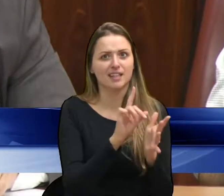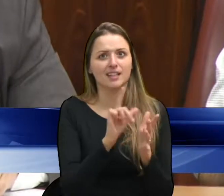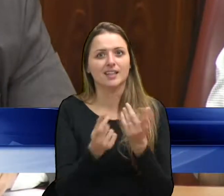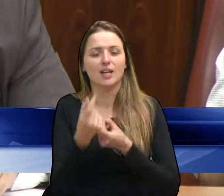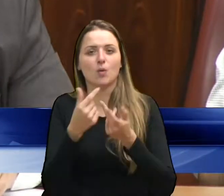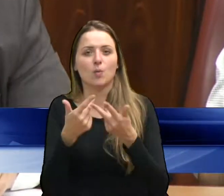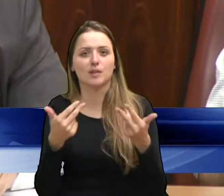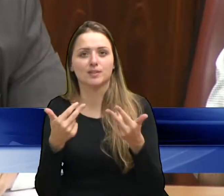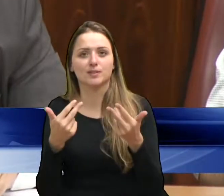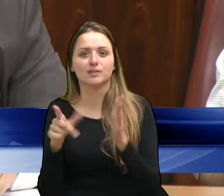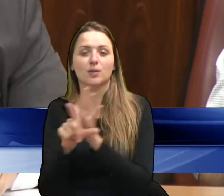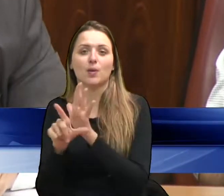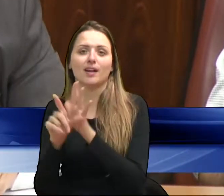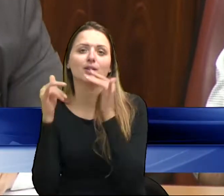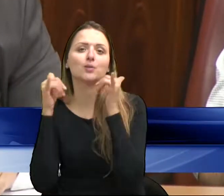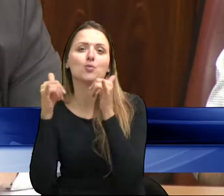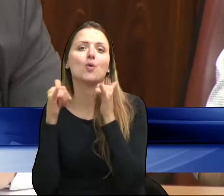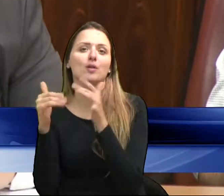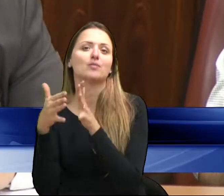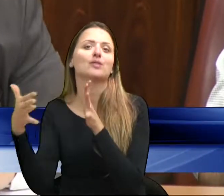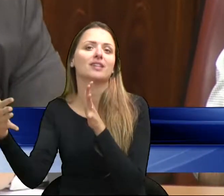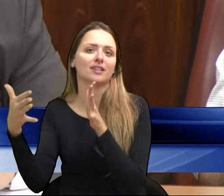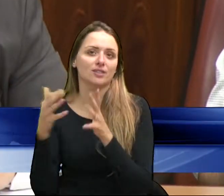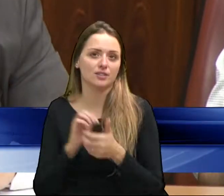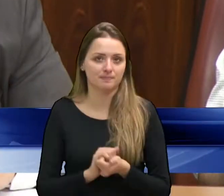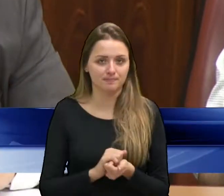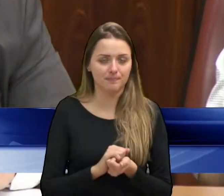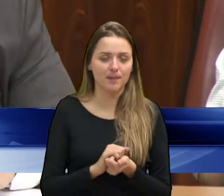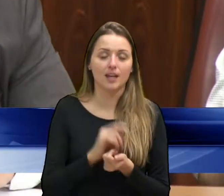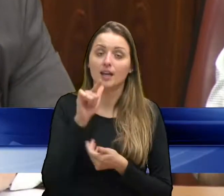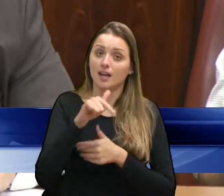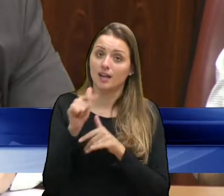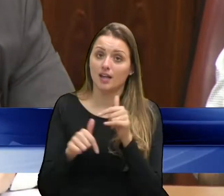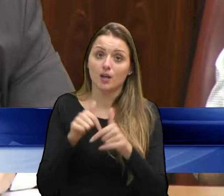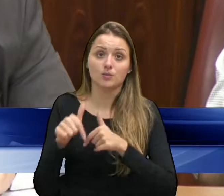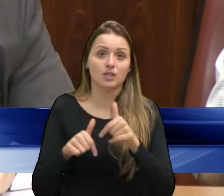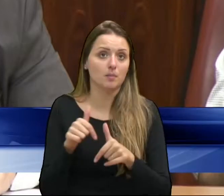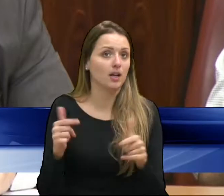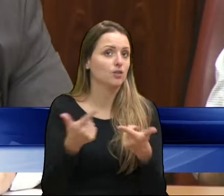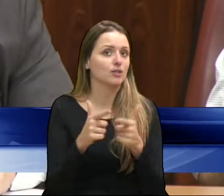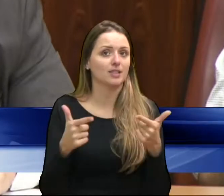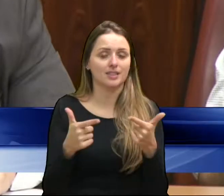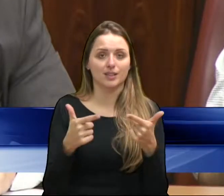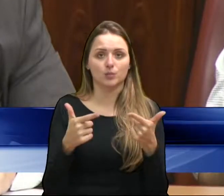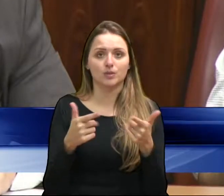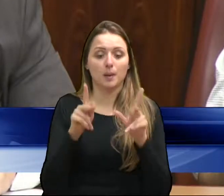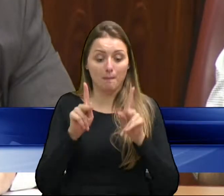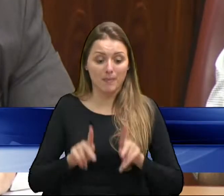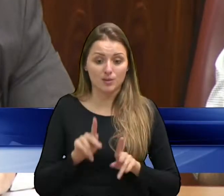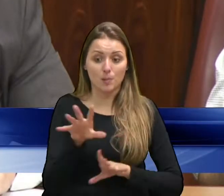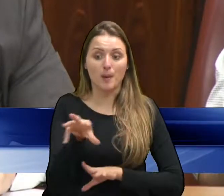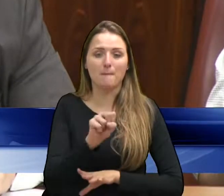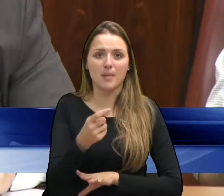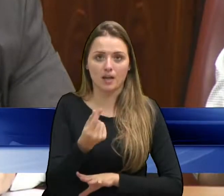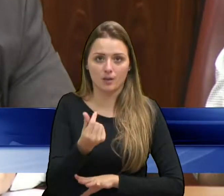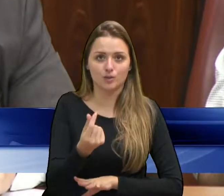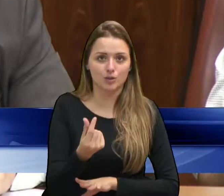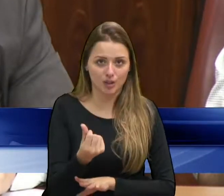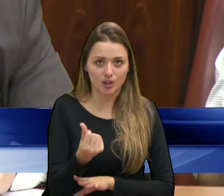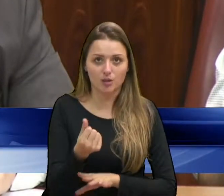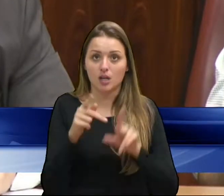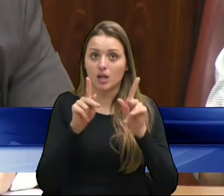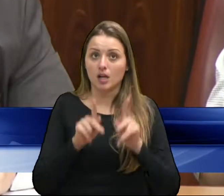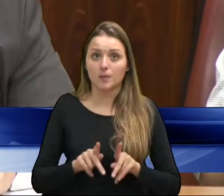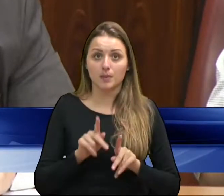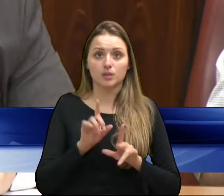transporte coletivo. Né? Tanto é que ele é um serviço que ele não tem cobrador, eles transportam os usuários